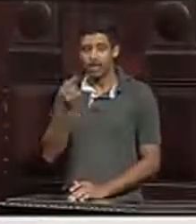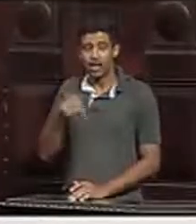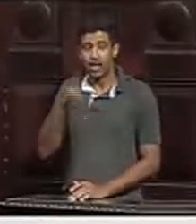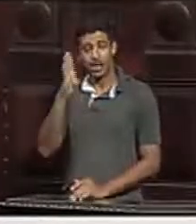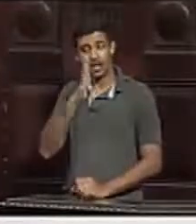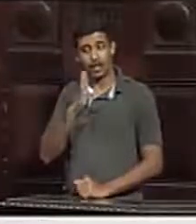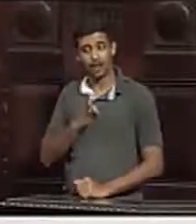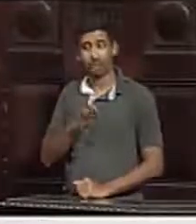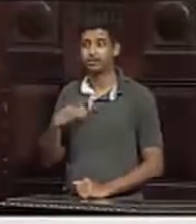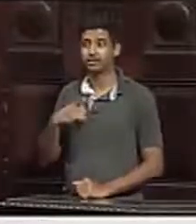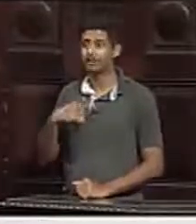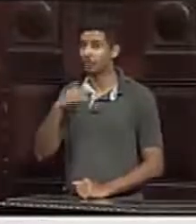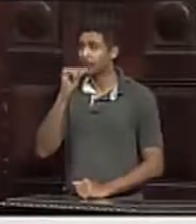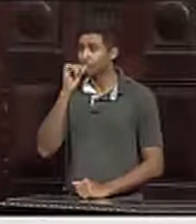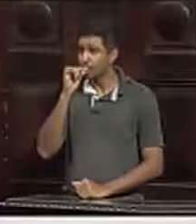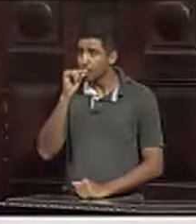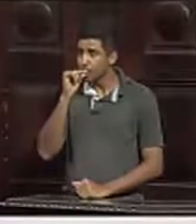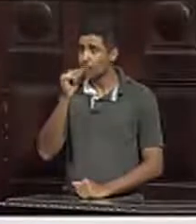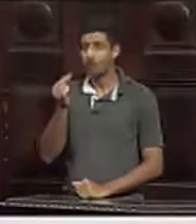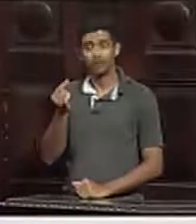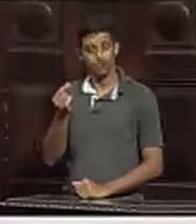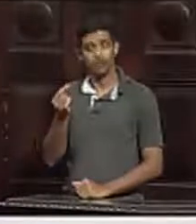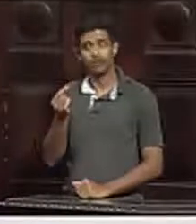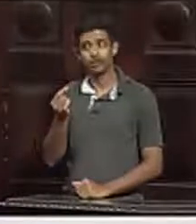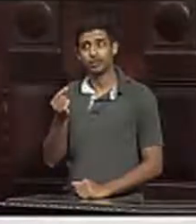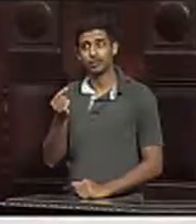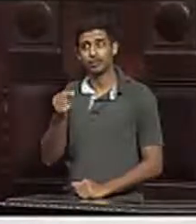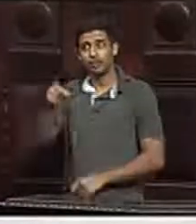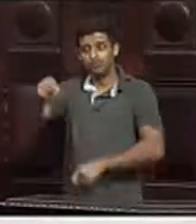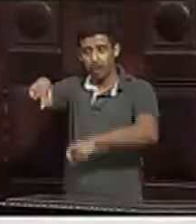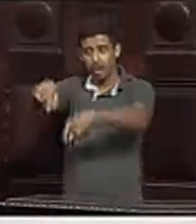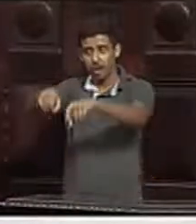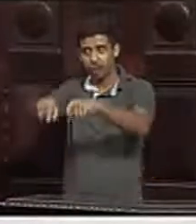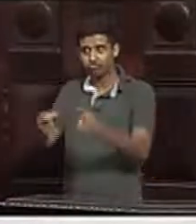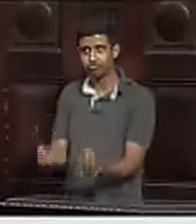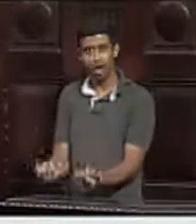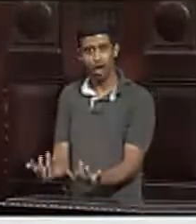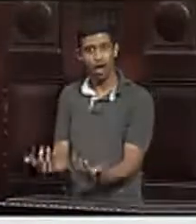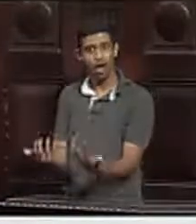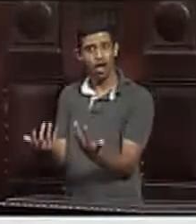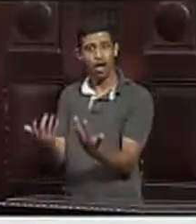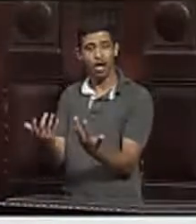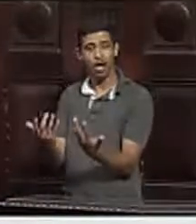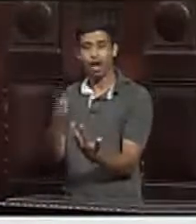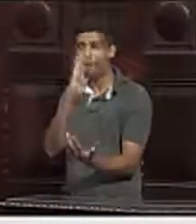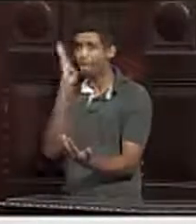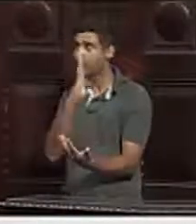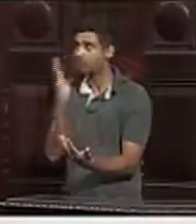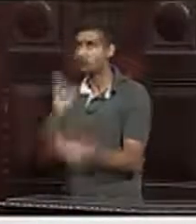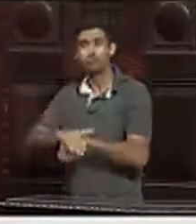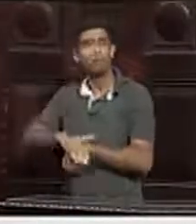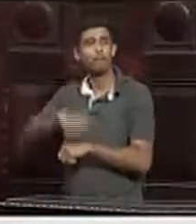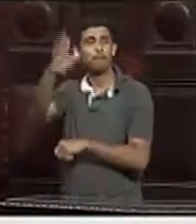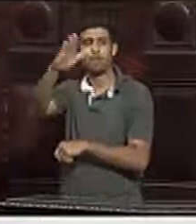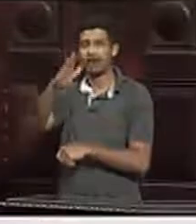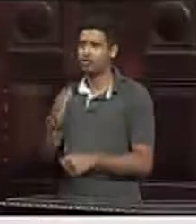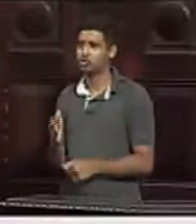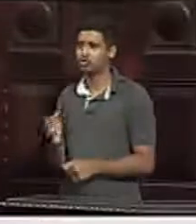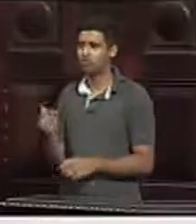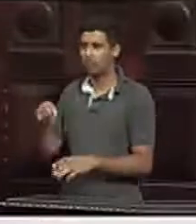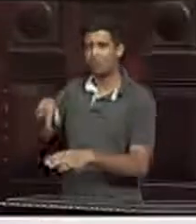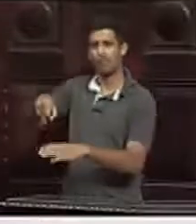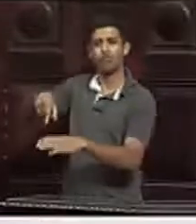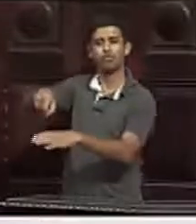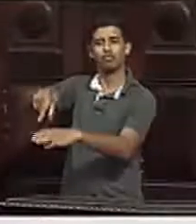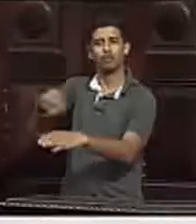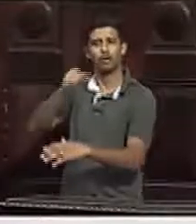o polígono da maconha. O Brasil é o maior produtor mundial de maconha. Mas todo mundo diz que a